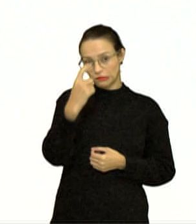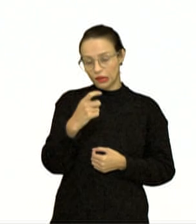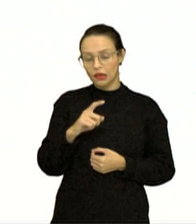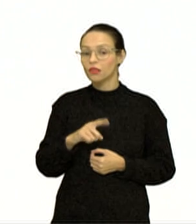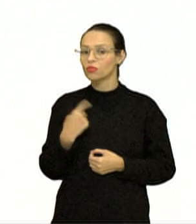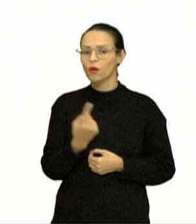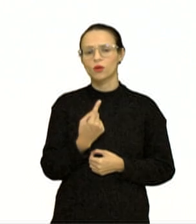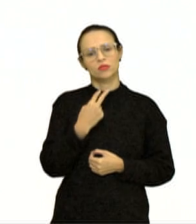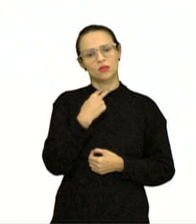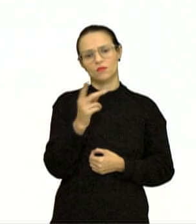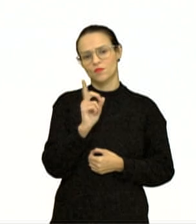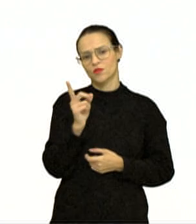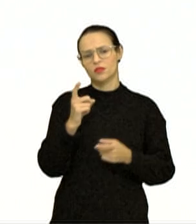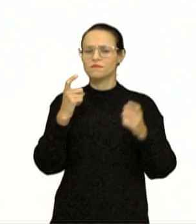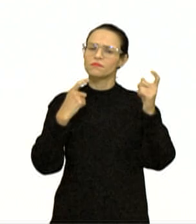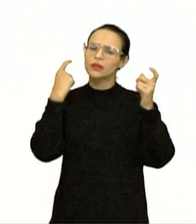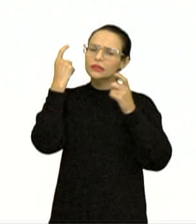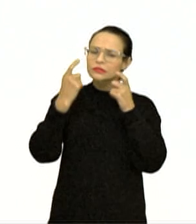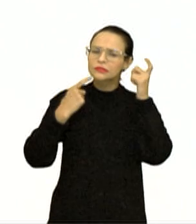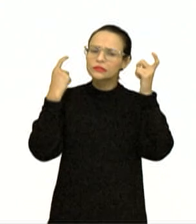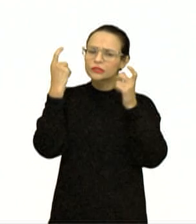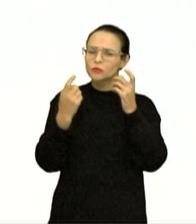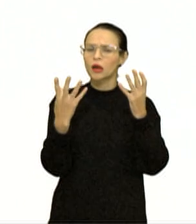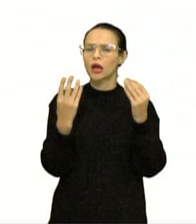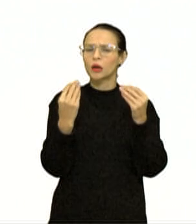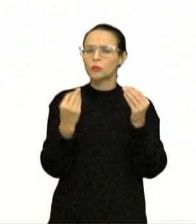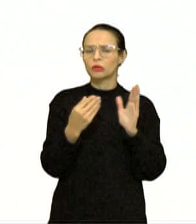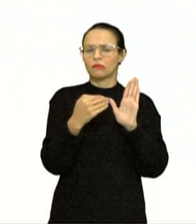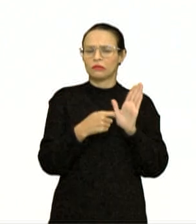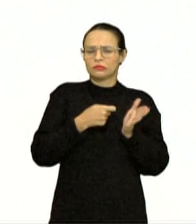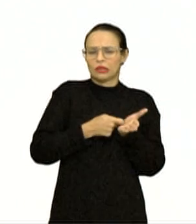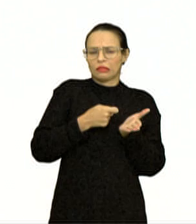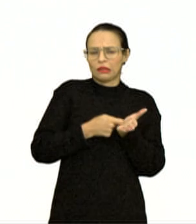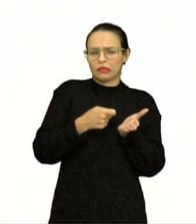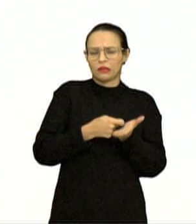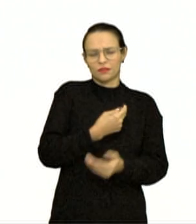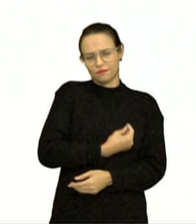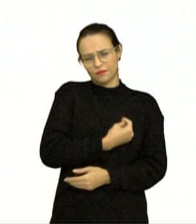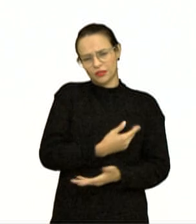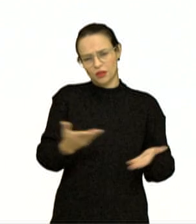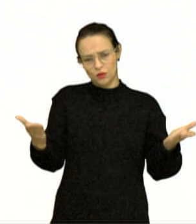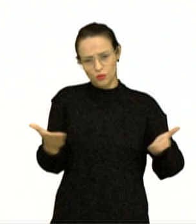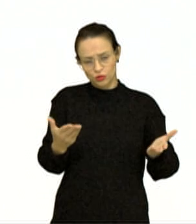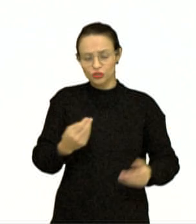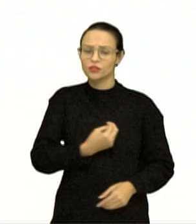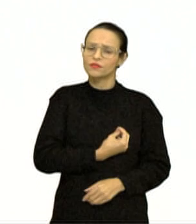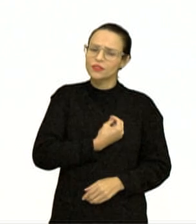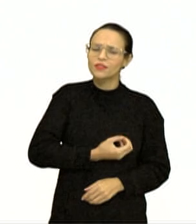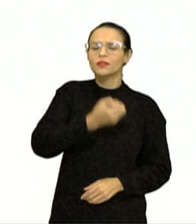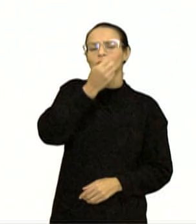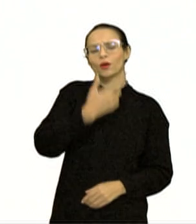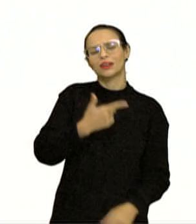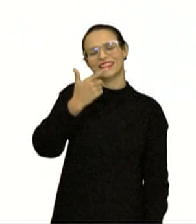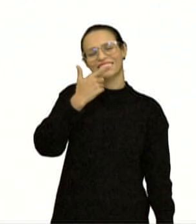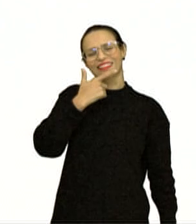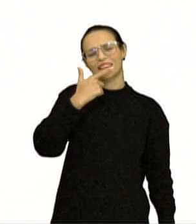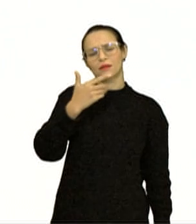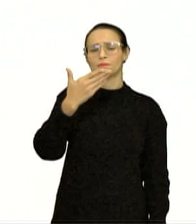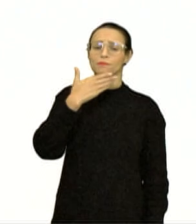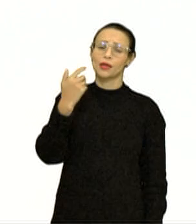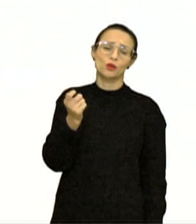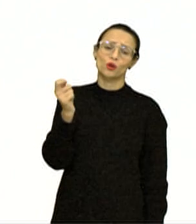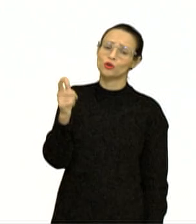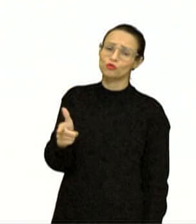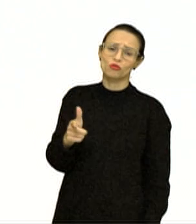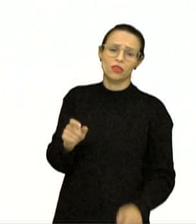devemos nos preocupar tanto com as exigências da vida moderna e que viver com bom humor seria melhor do que